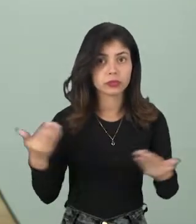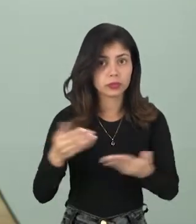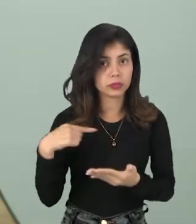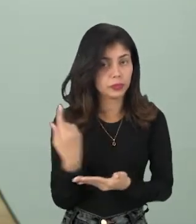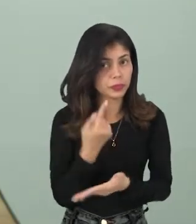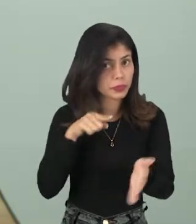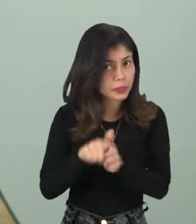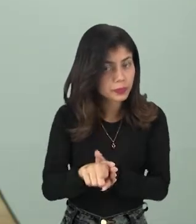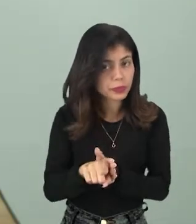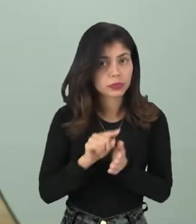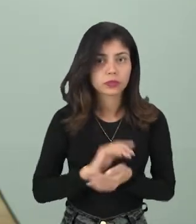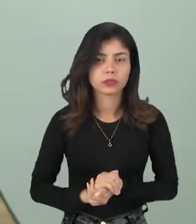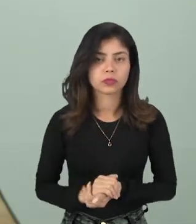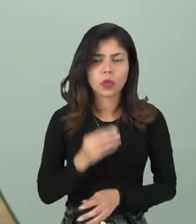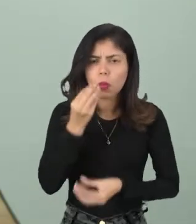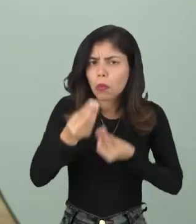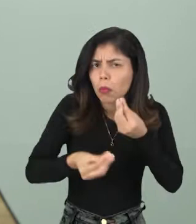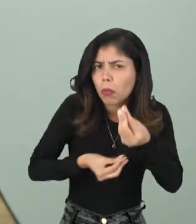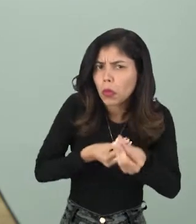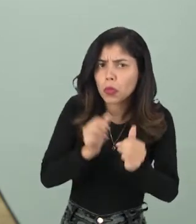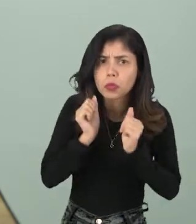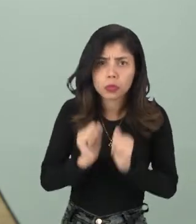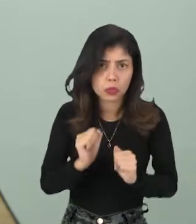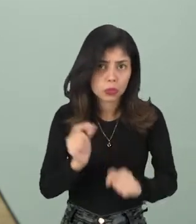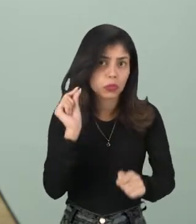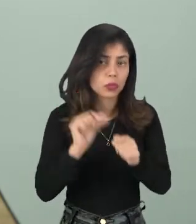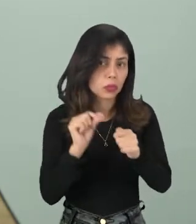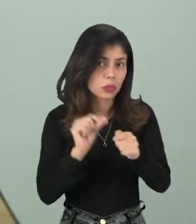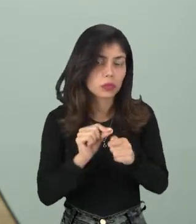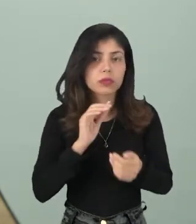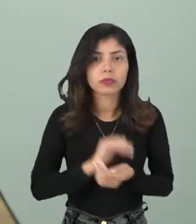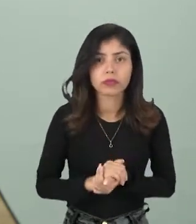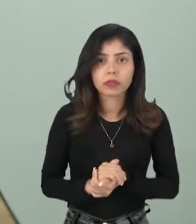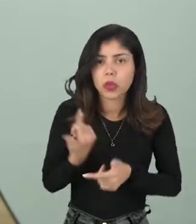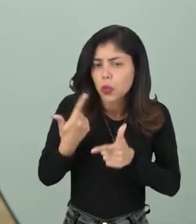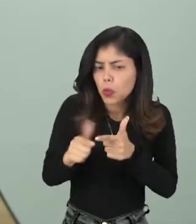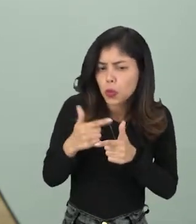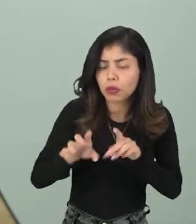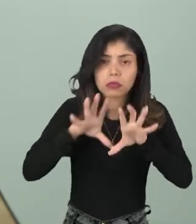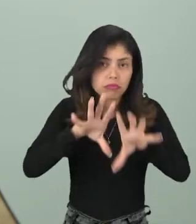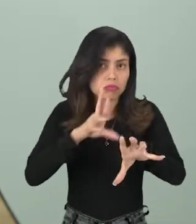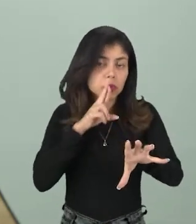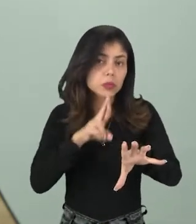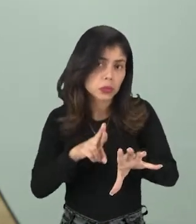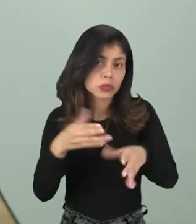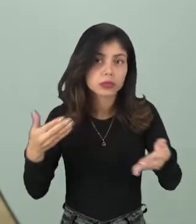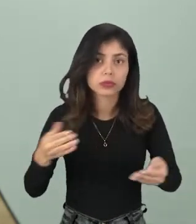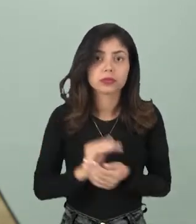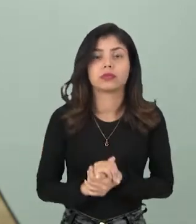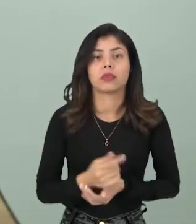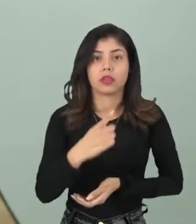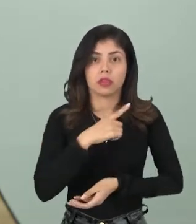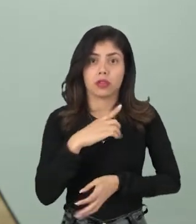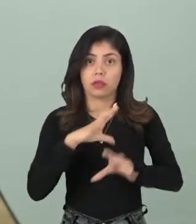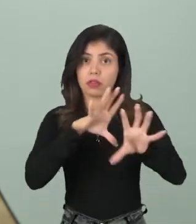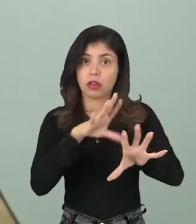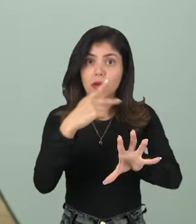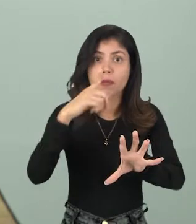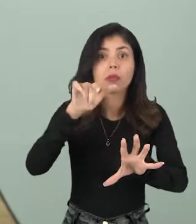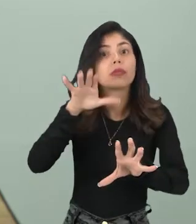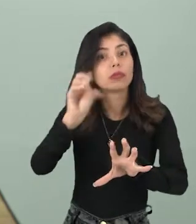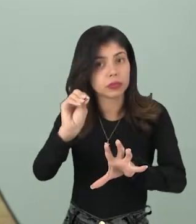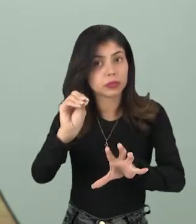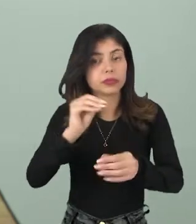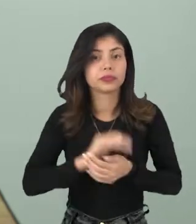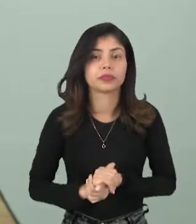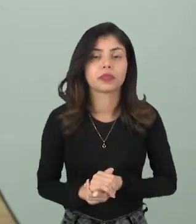agora eu te pergunto como nós podemos fazer para solucionar essa situação problema nós temos aqui Paulo